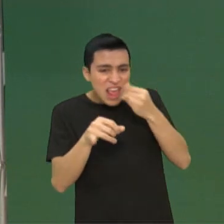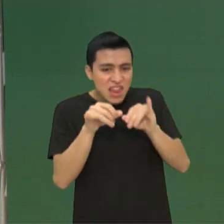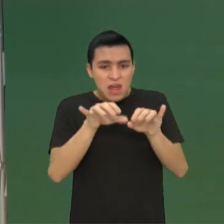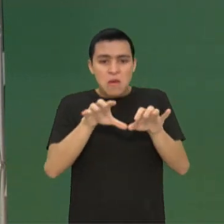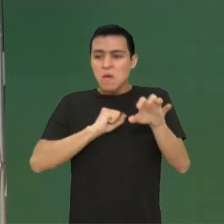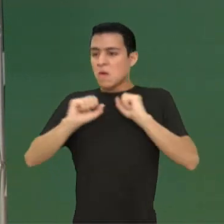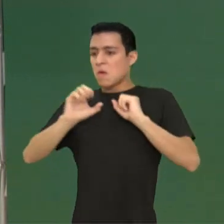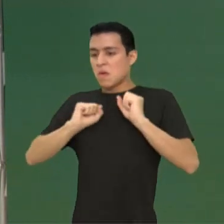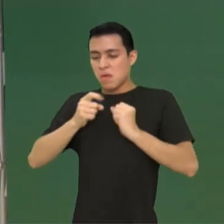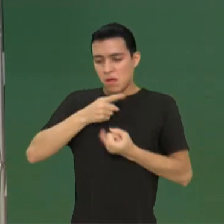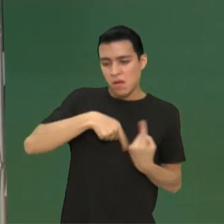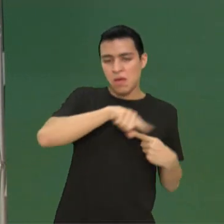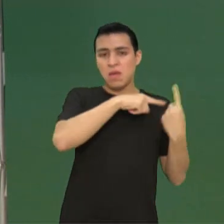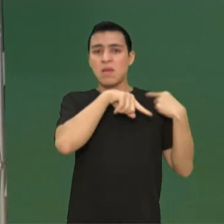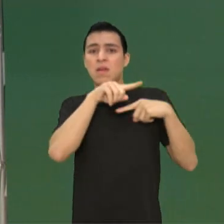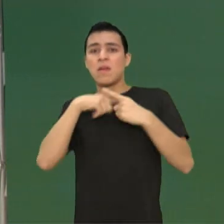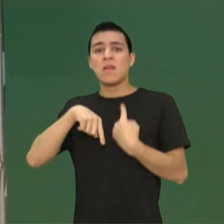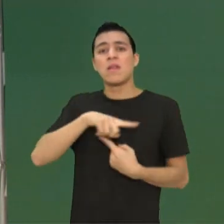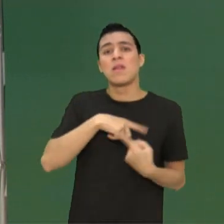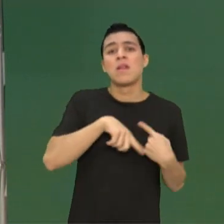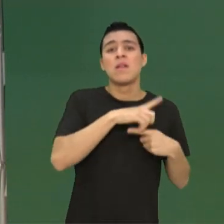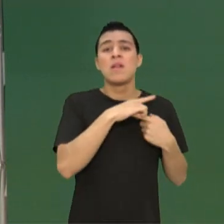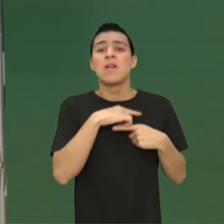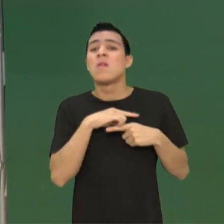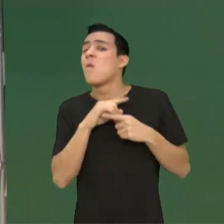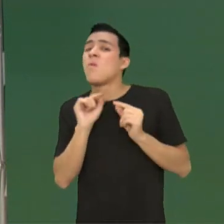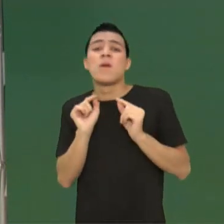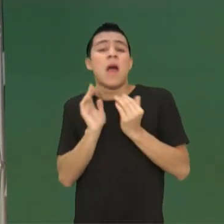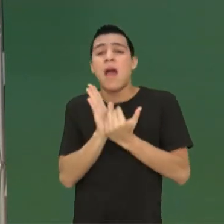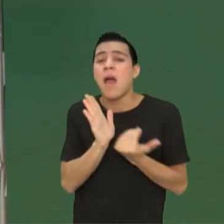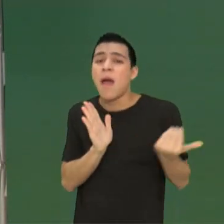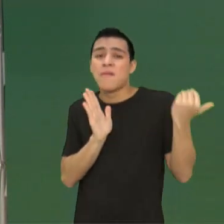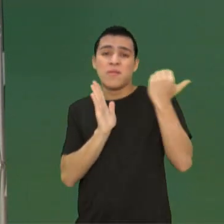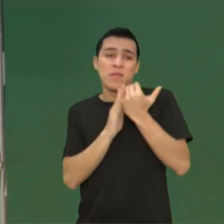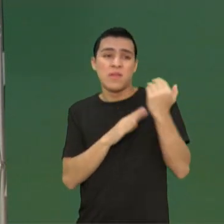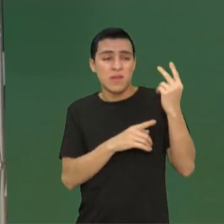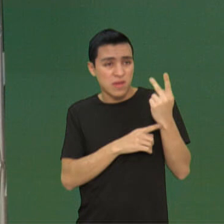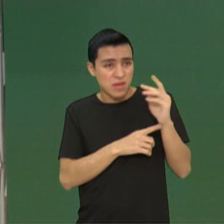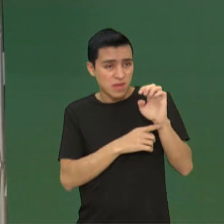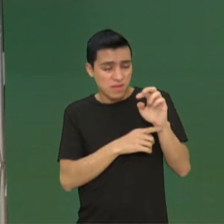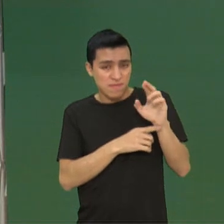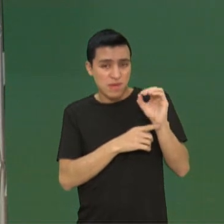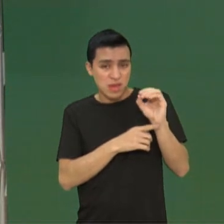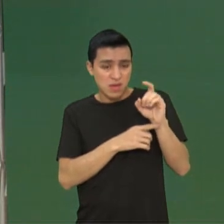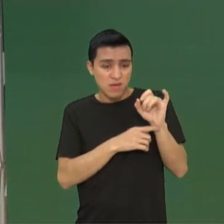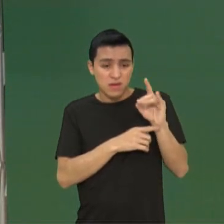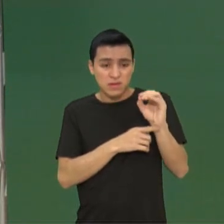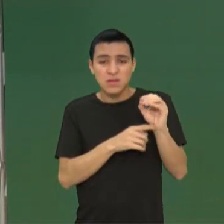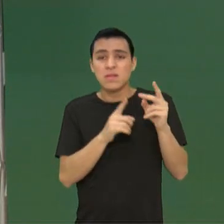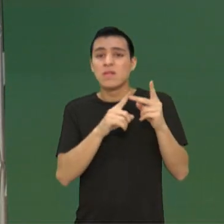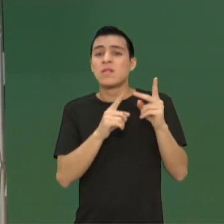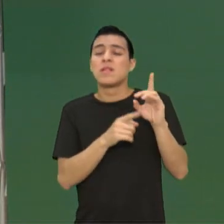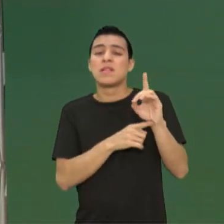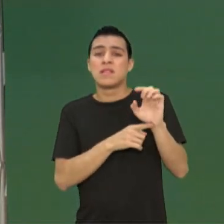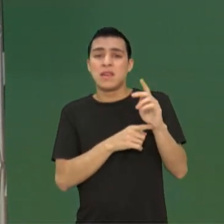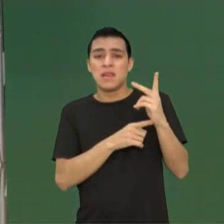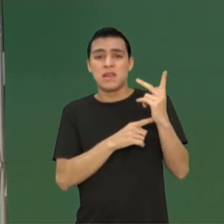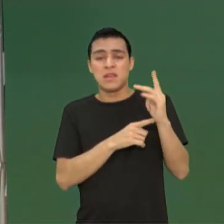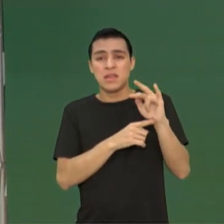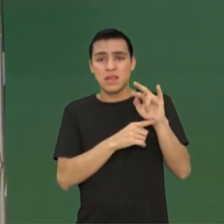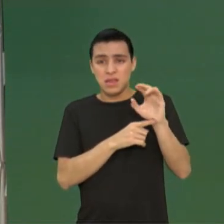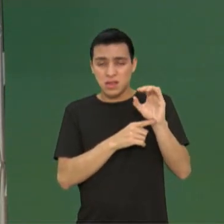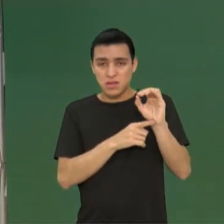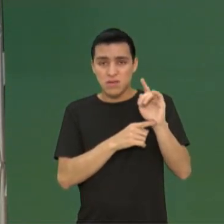seguida produz muito de algo chamado peróxido de hidrogênio, o que nós